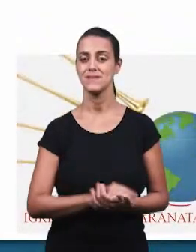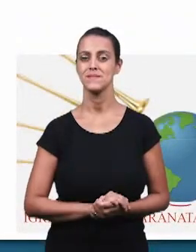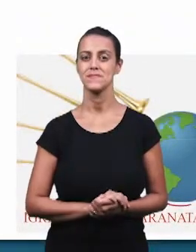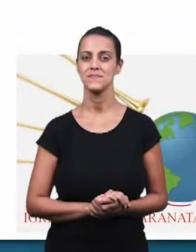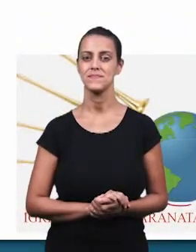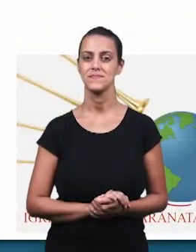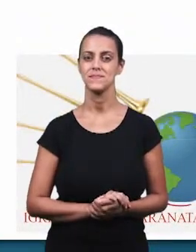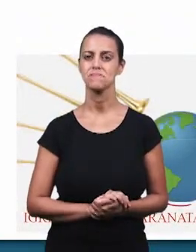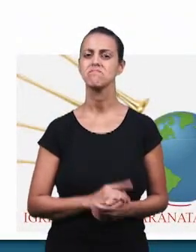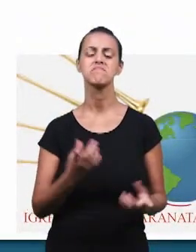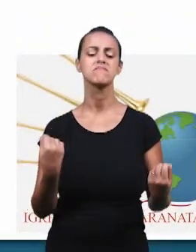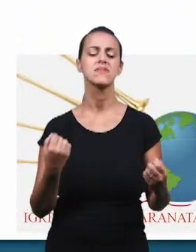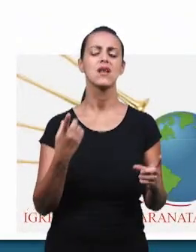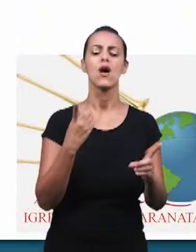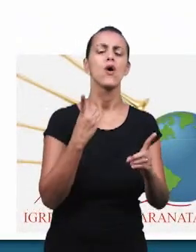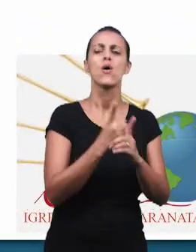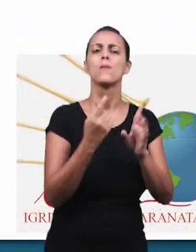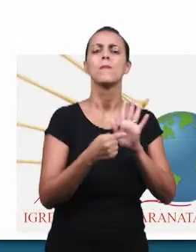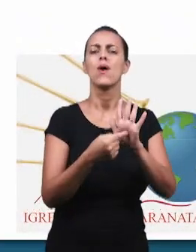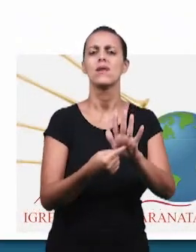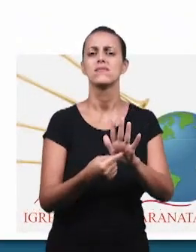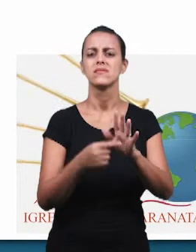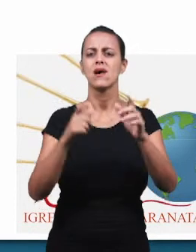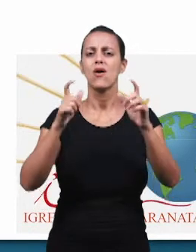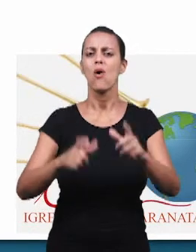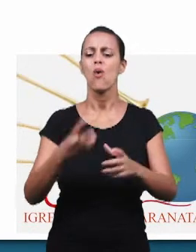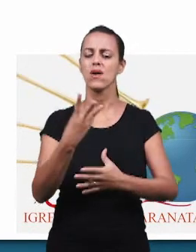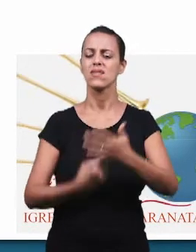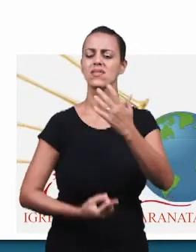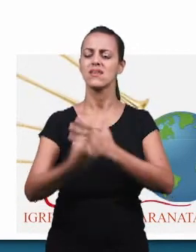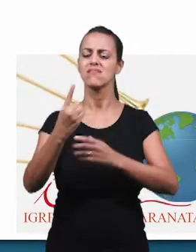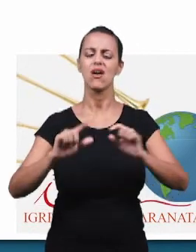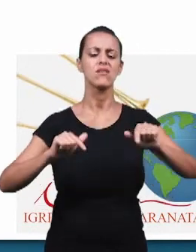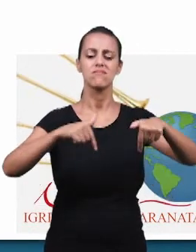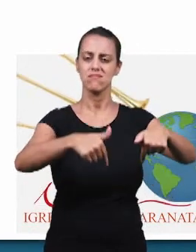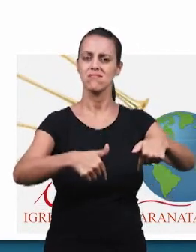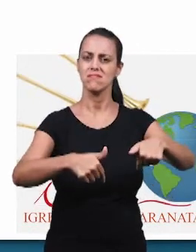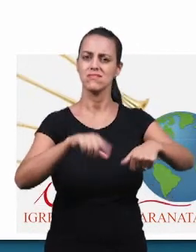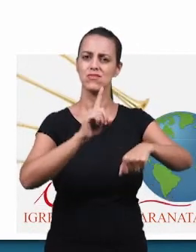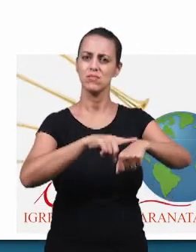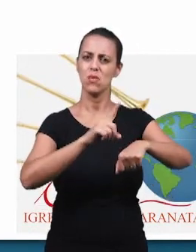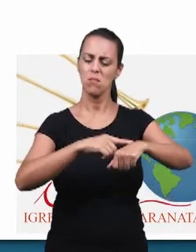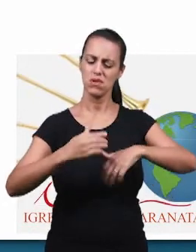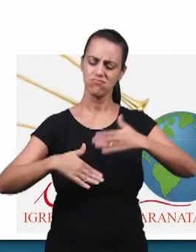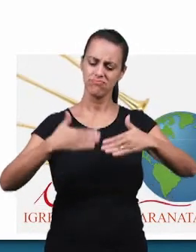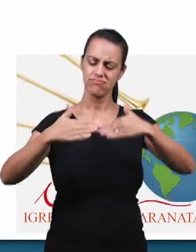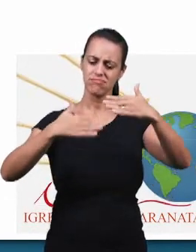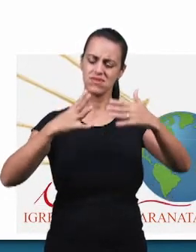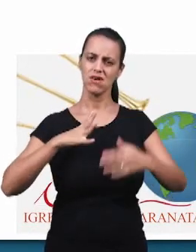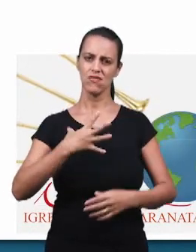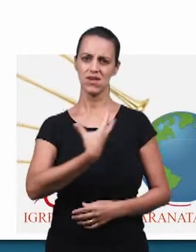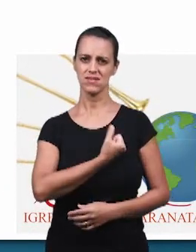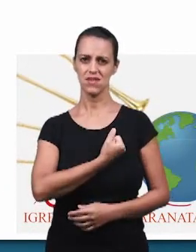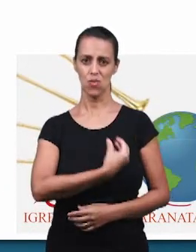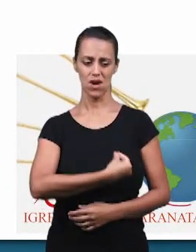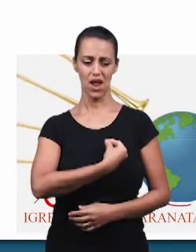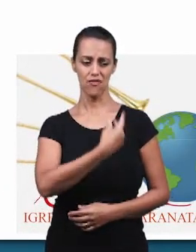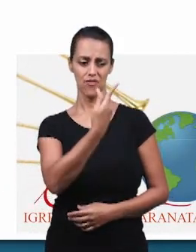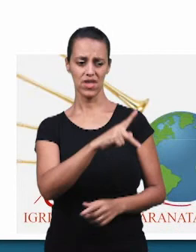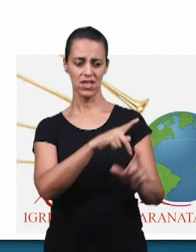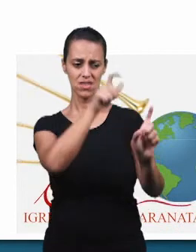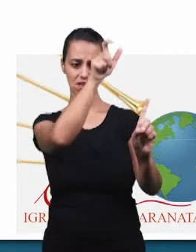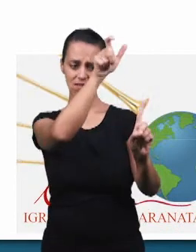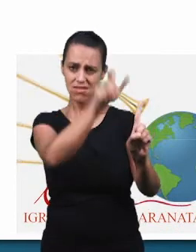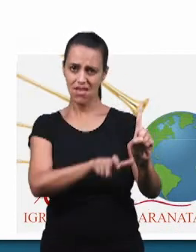pergunta 4 diz assim: identifique a ação da Trindade no processo de salvação em Zaqueu,